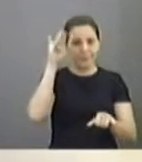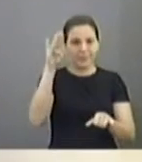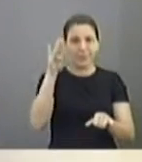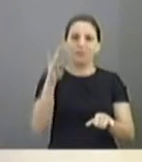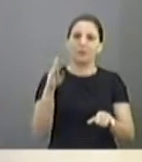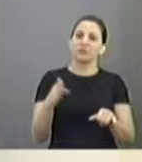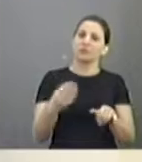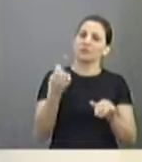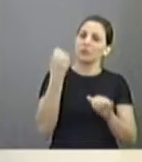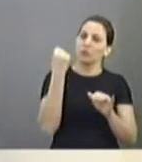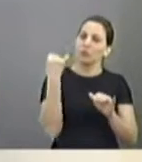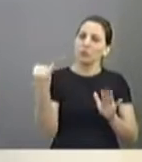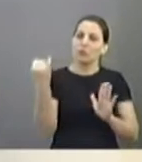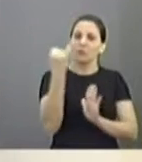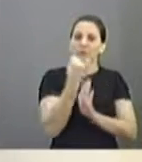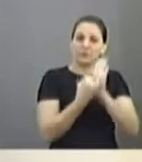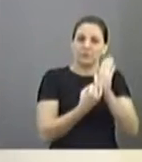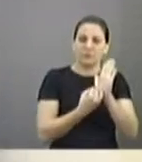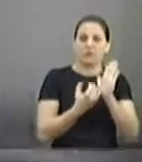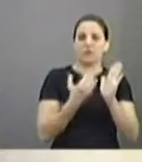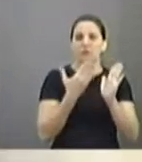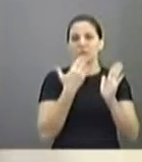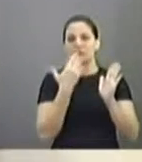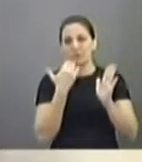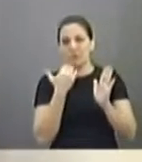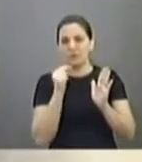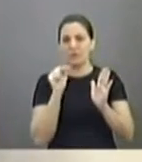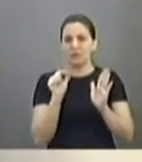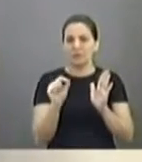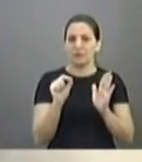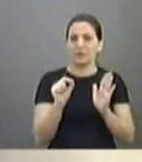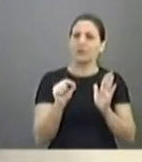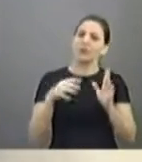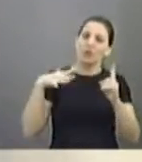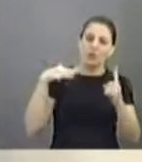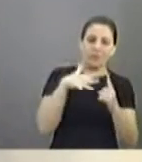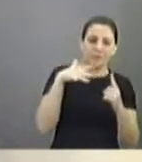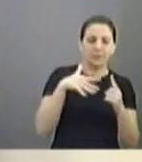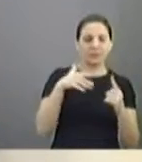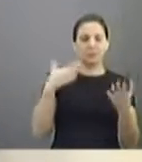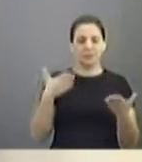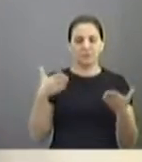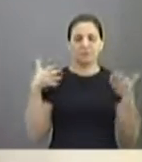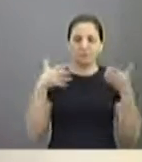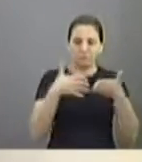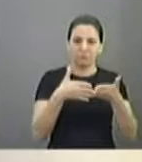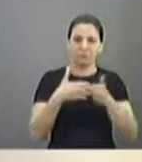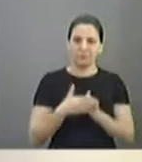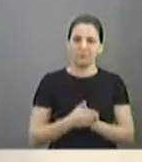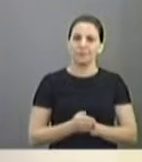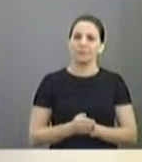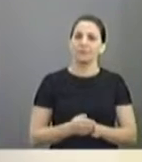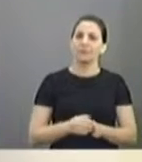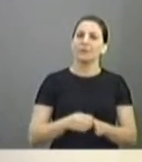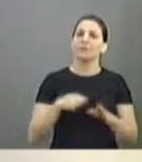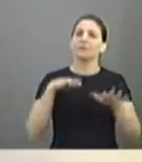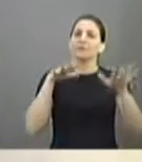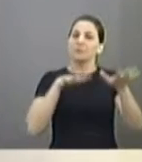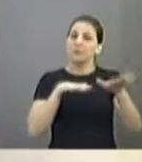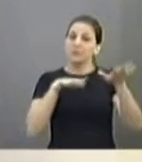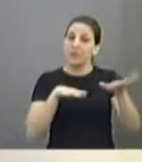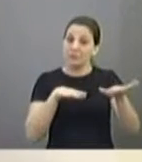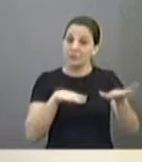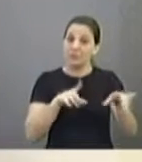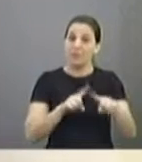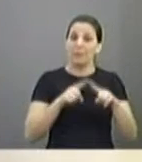inflação, é sobretudo nos gêneros alimentícios, que está afetando diretamente. Então, a classe tem que estar muito mobilizada, mas tem